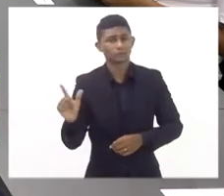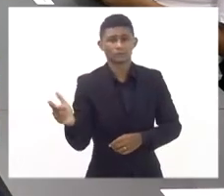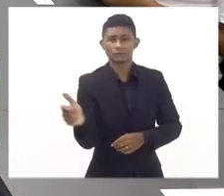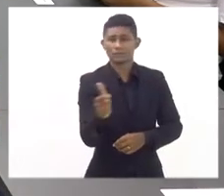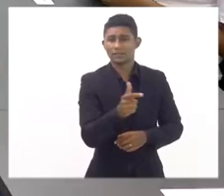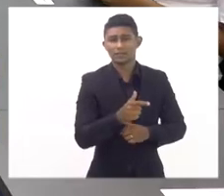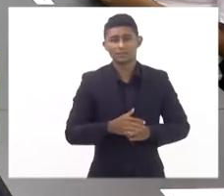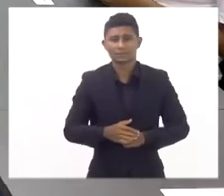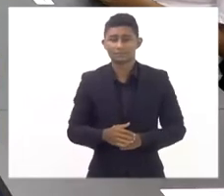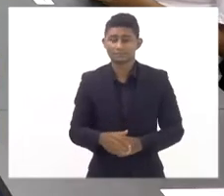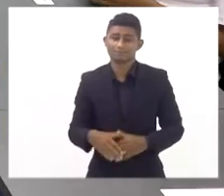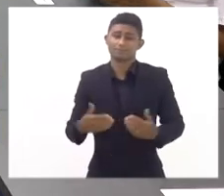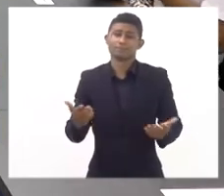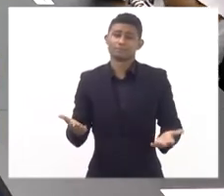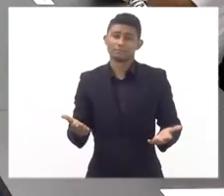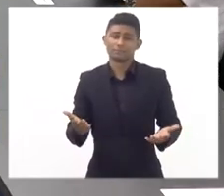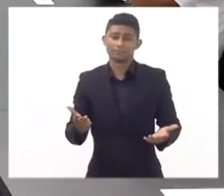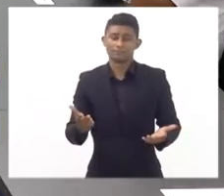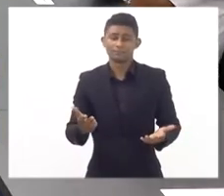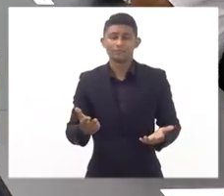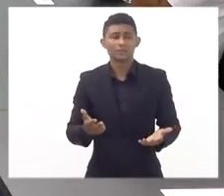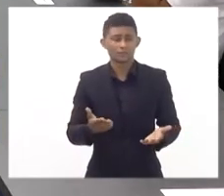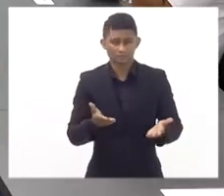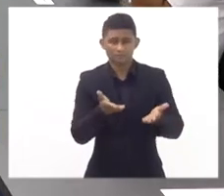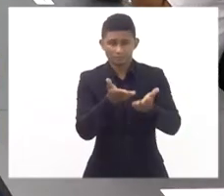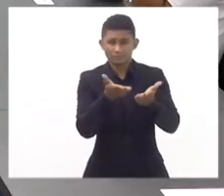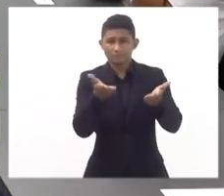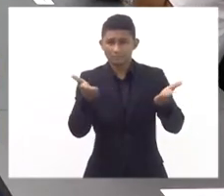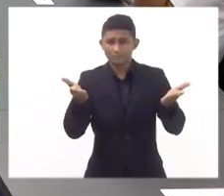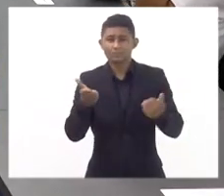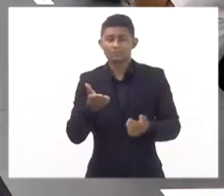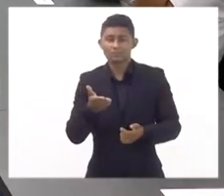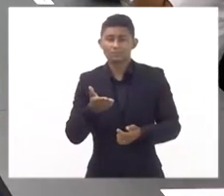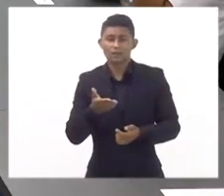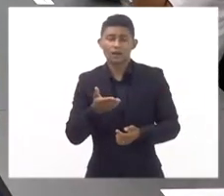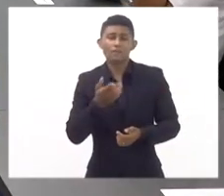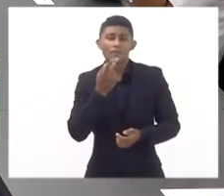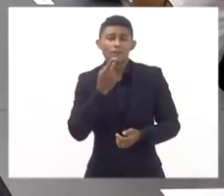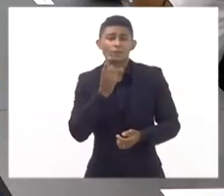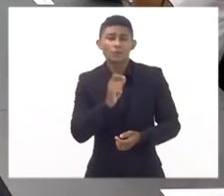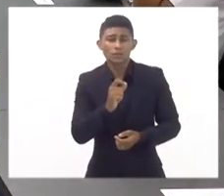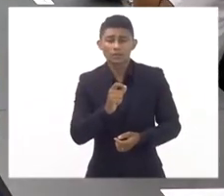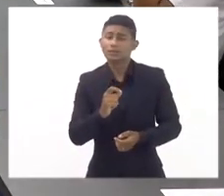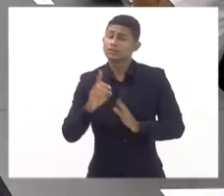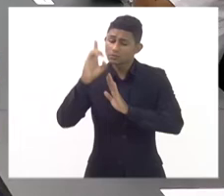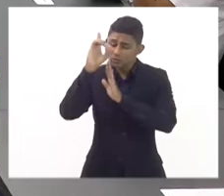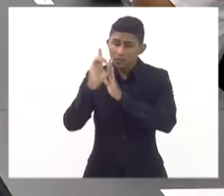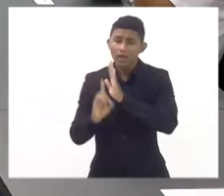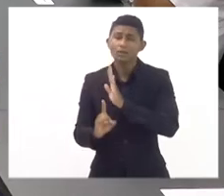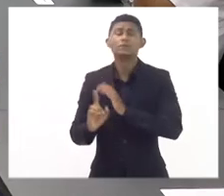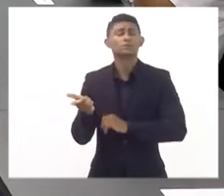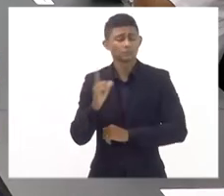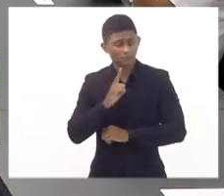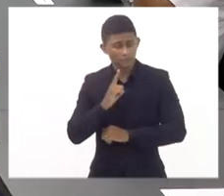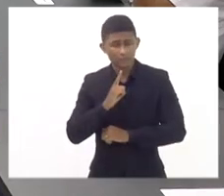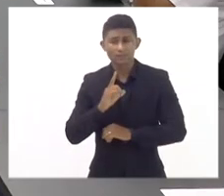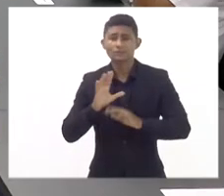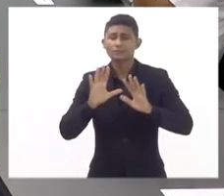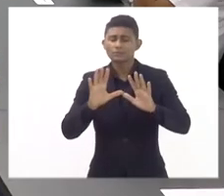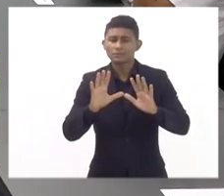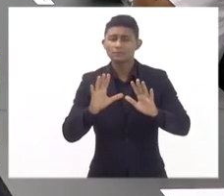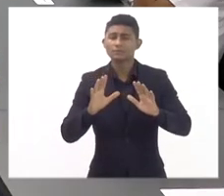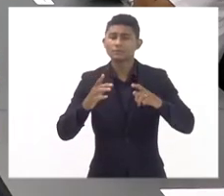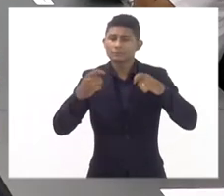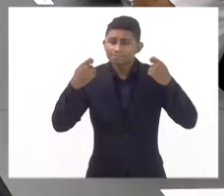encontra são essas falas de que o direito existe, nós temos que procurar